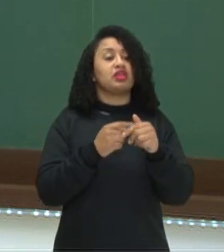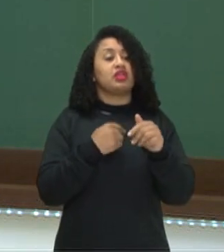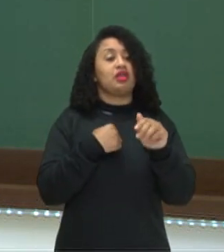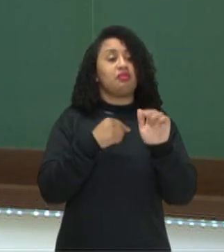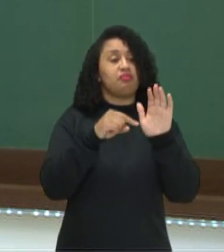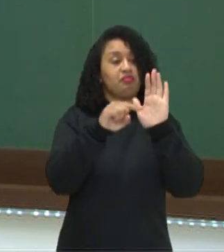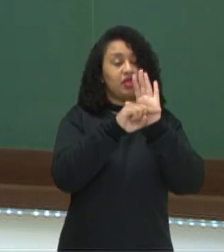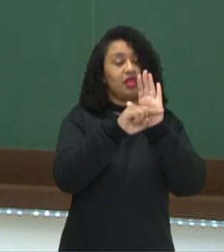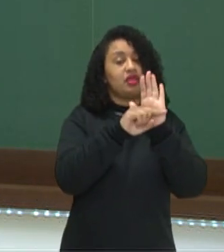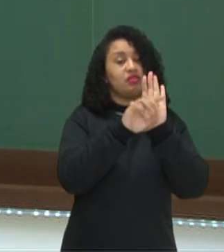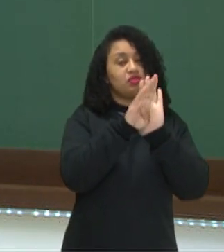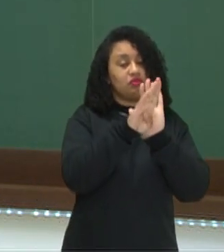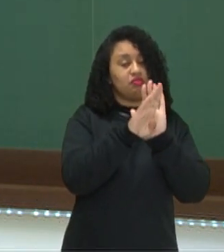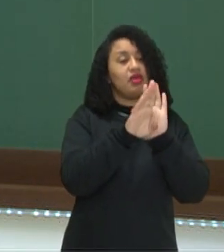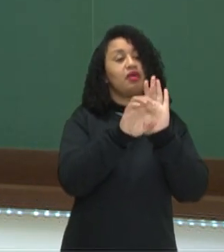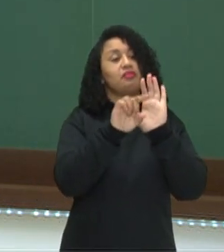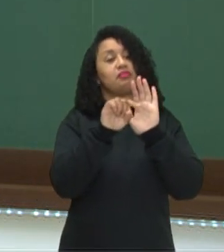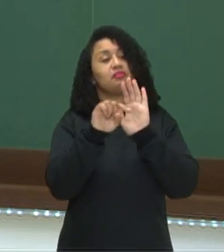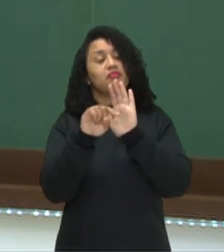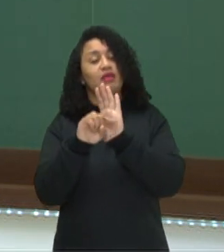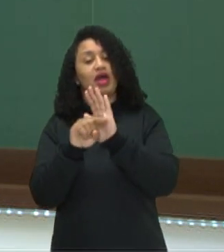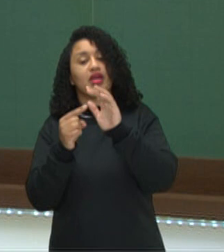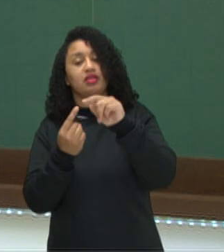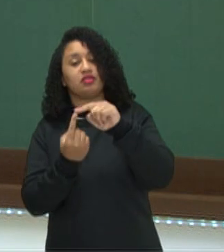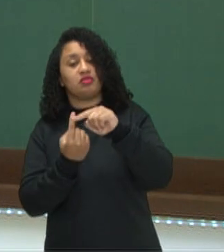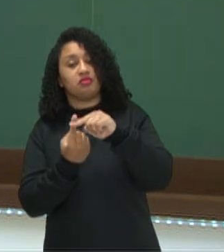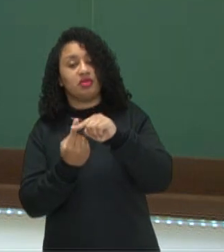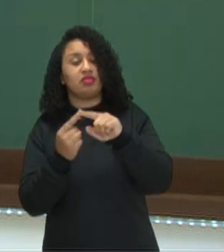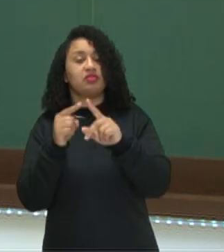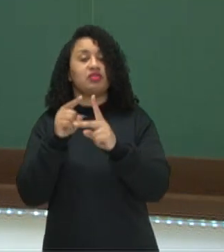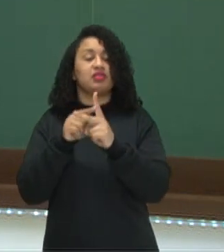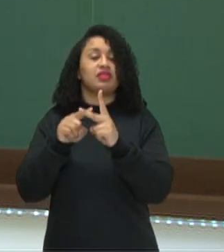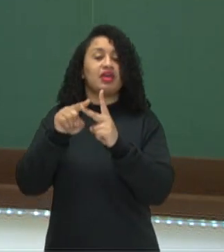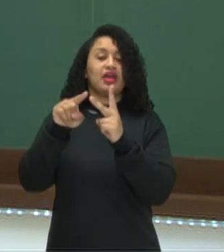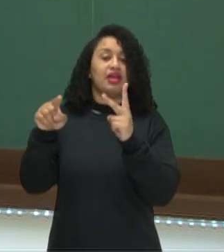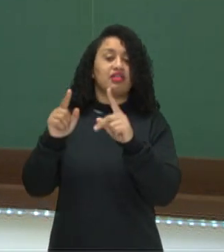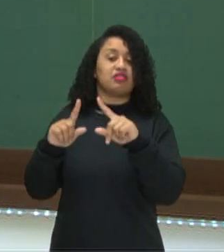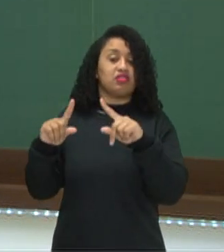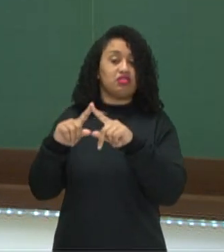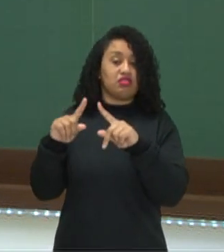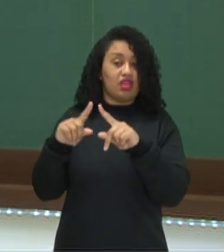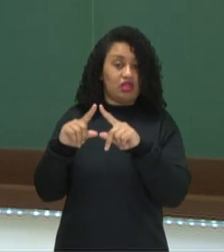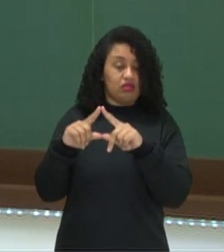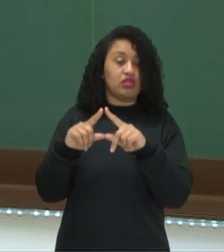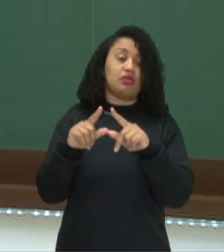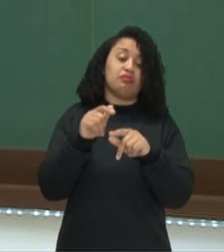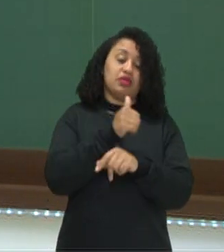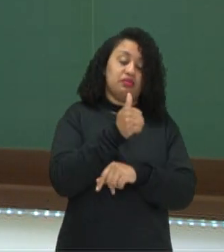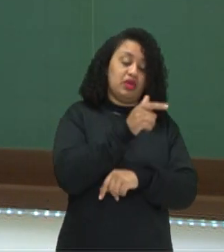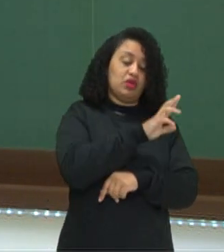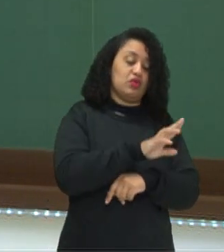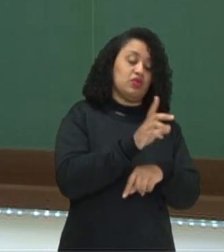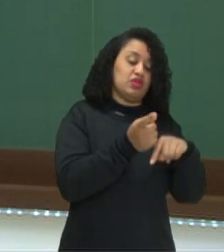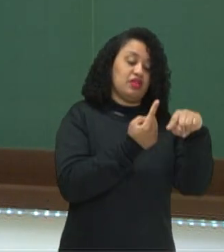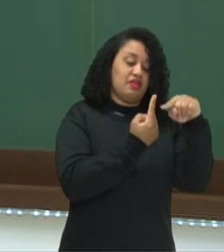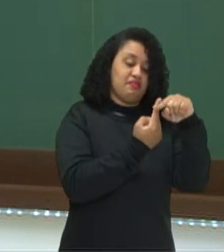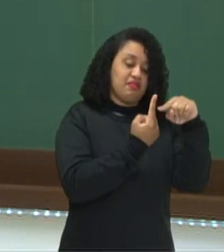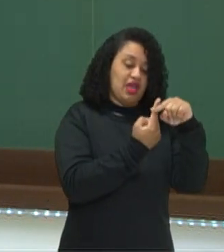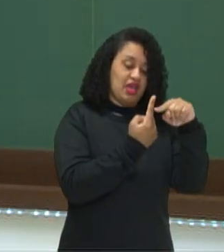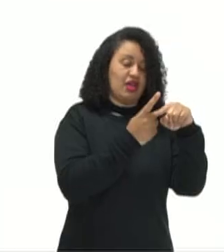b mais ou menos a raiz quadrada de delta por 2a. Então, no primeiro momento, para encontrar o